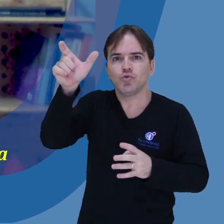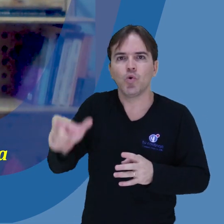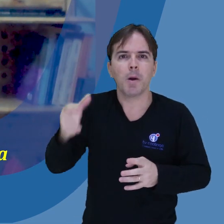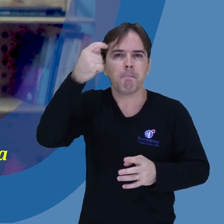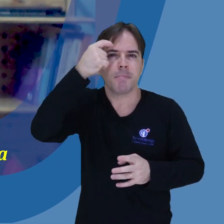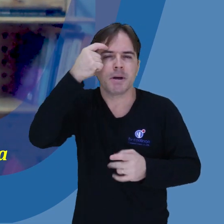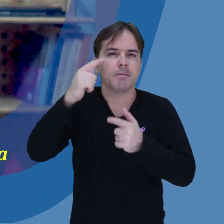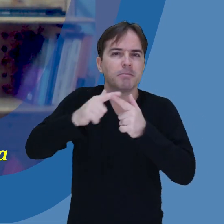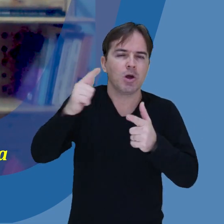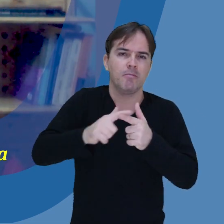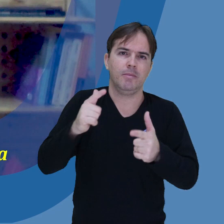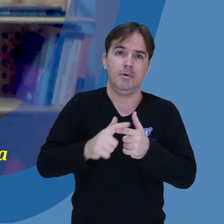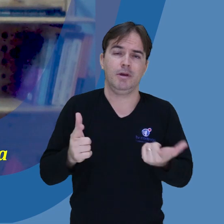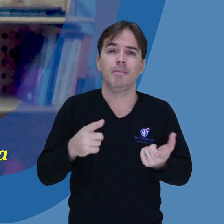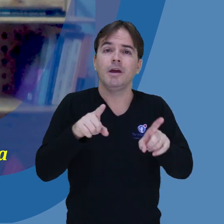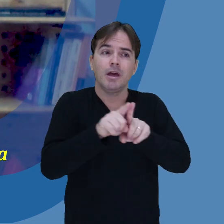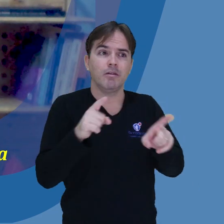estágio profissionalizante,